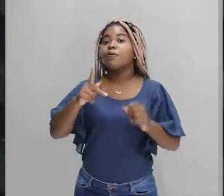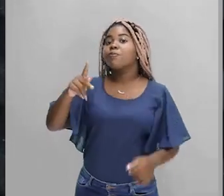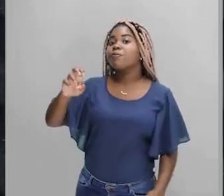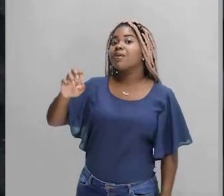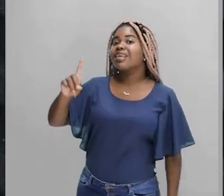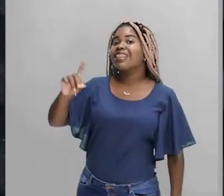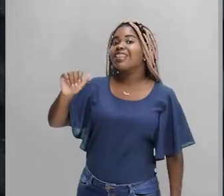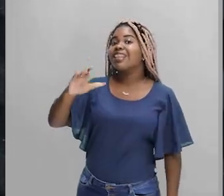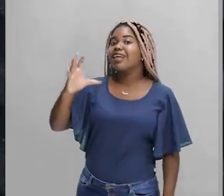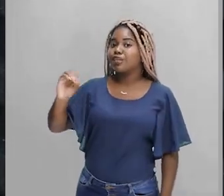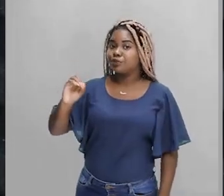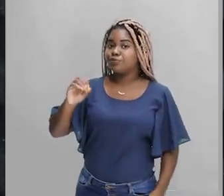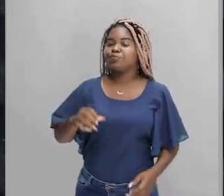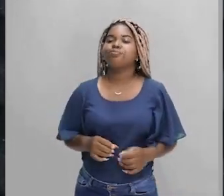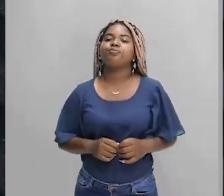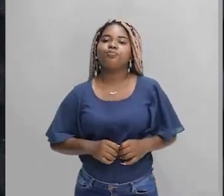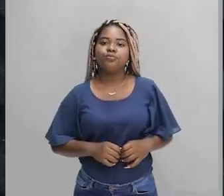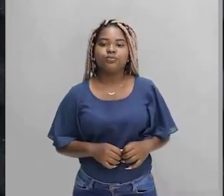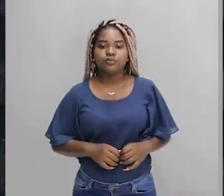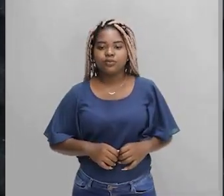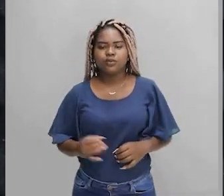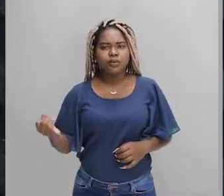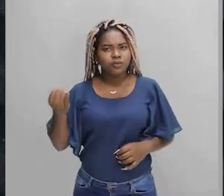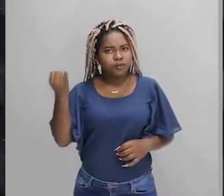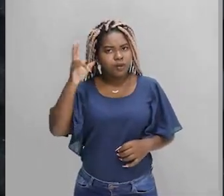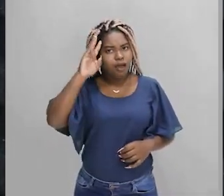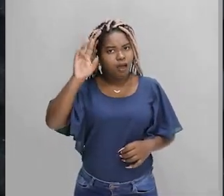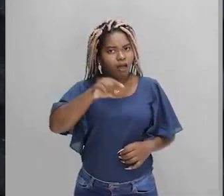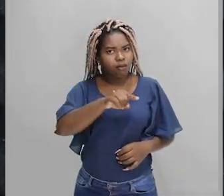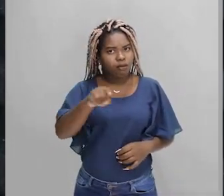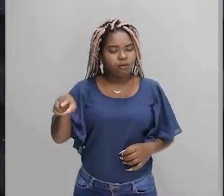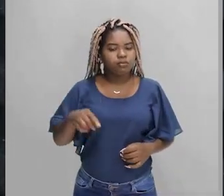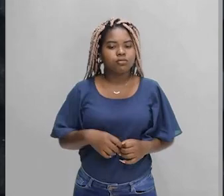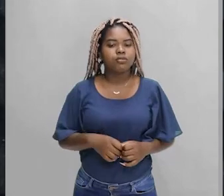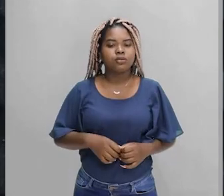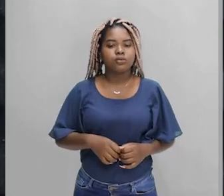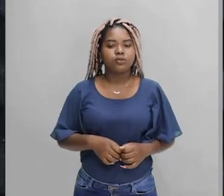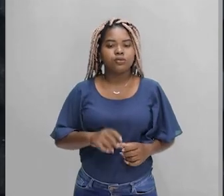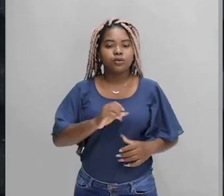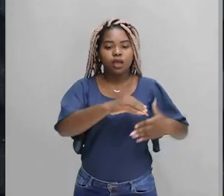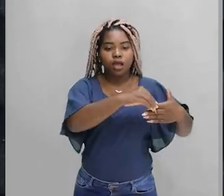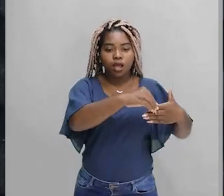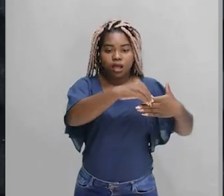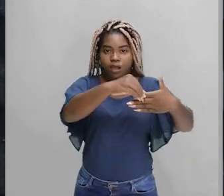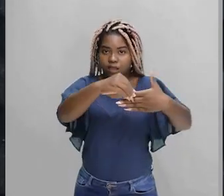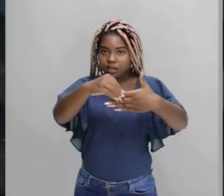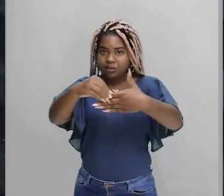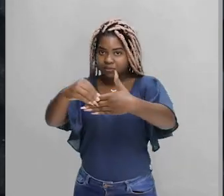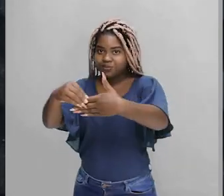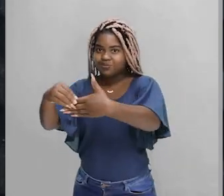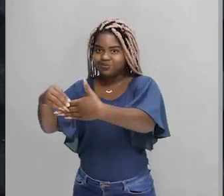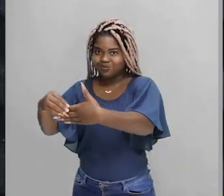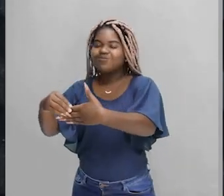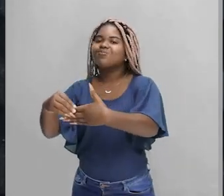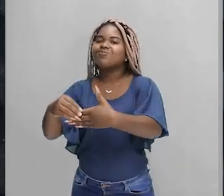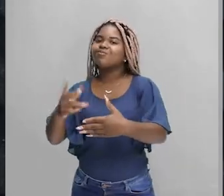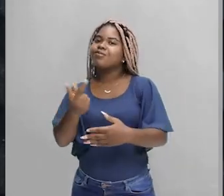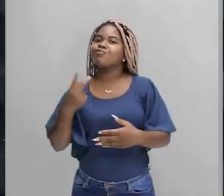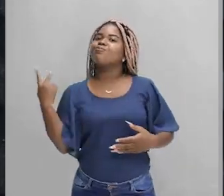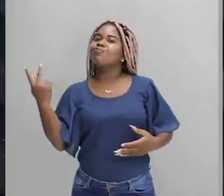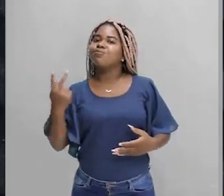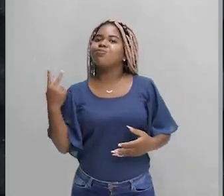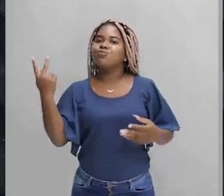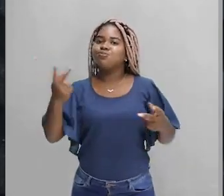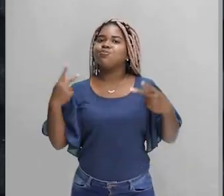estruturas. Questão muito importante, galera. Quando esses sedimentos são levados, pode ser levado aí material inorgânico, mas também matéria orgânica,